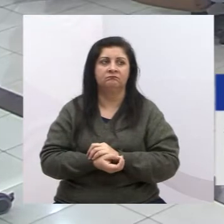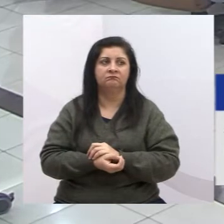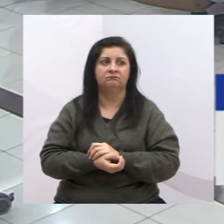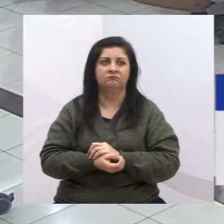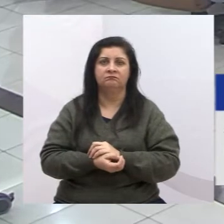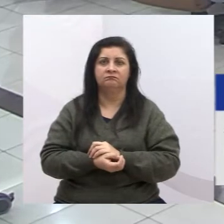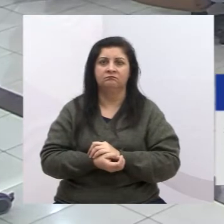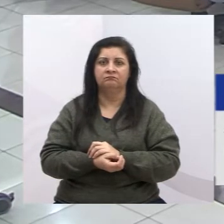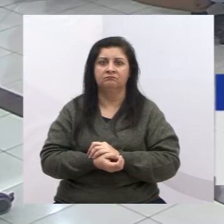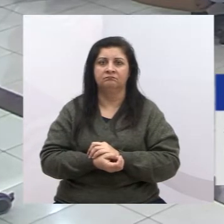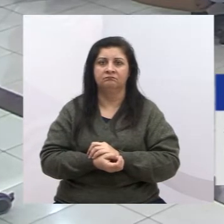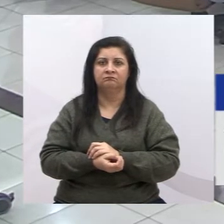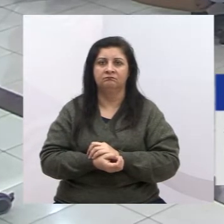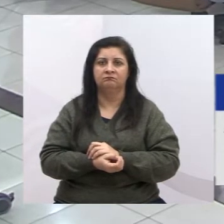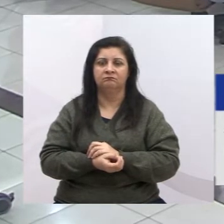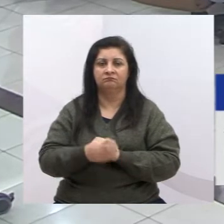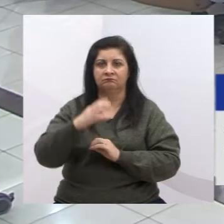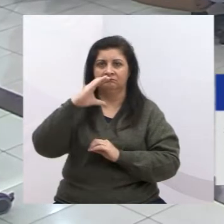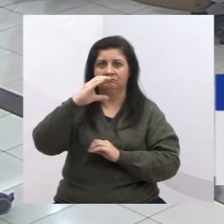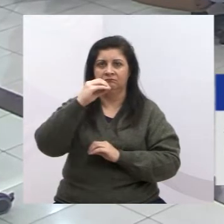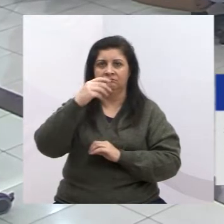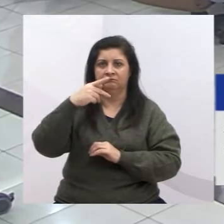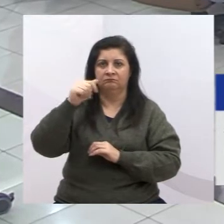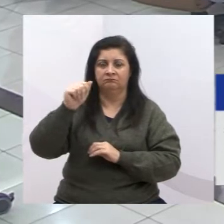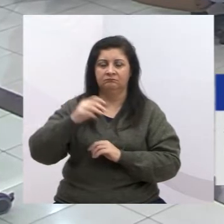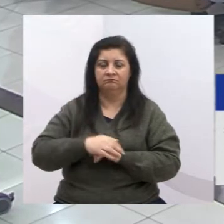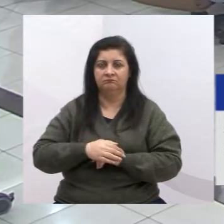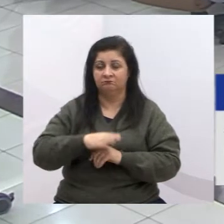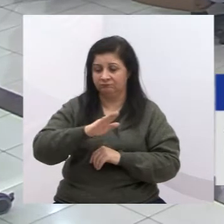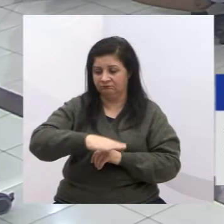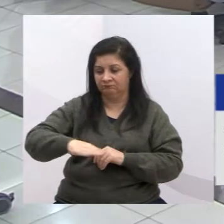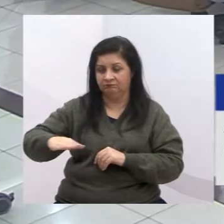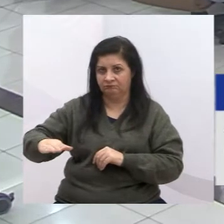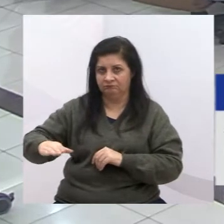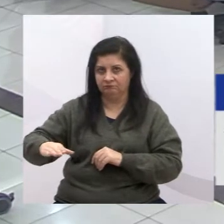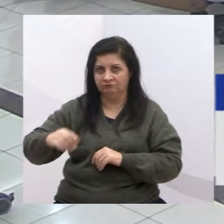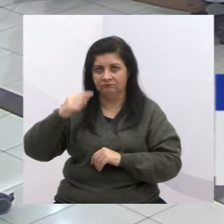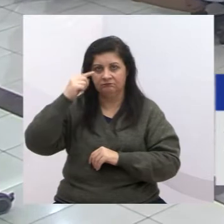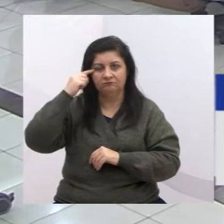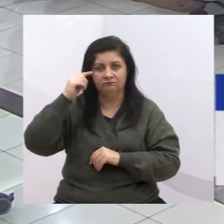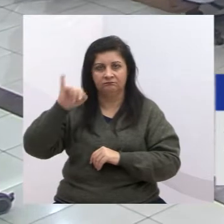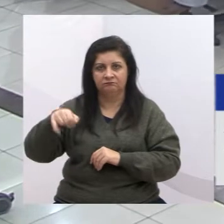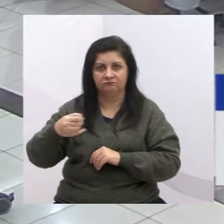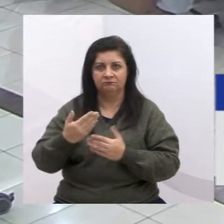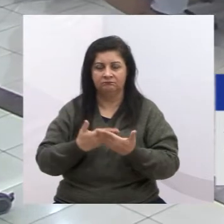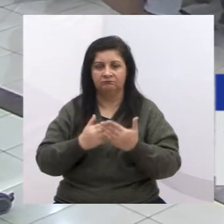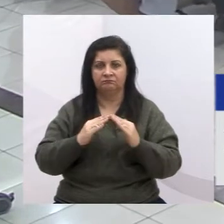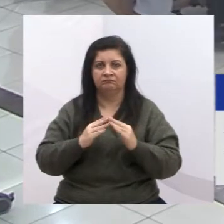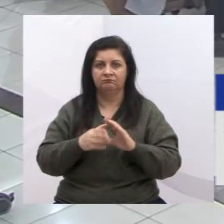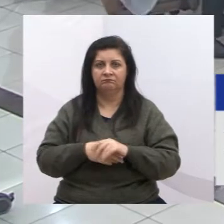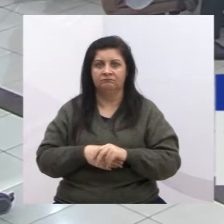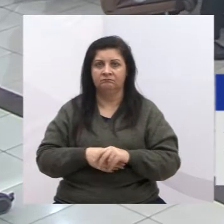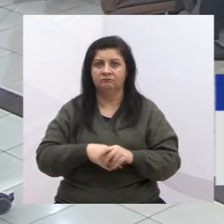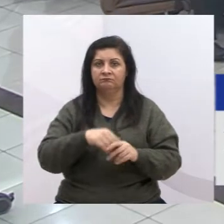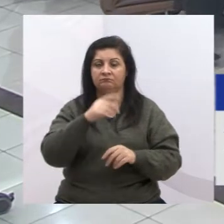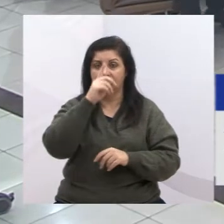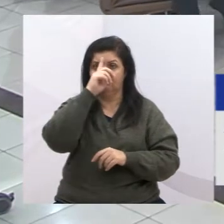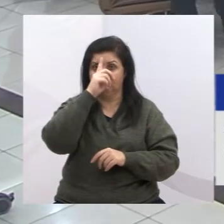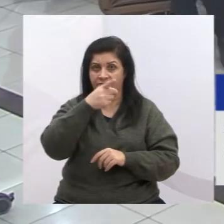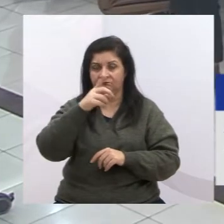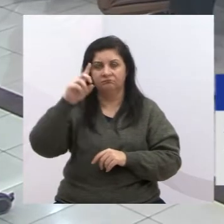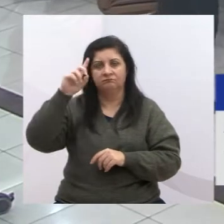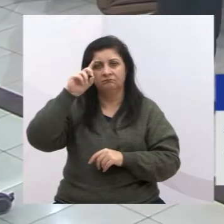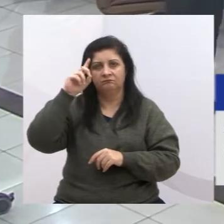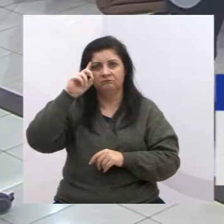Mundo. As crianças no Japão, na escola, eles são obrigados a